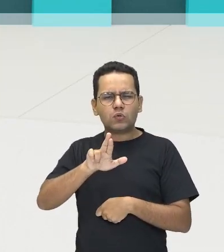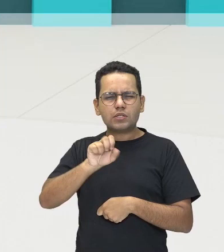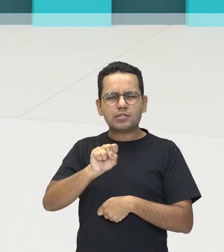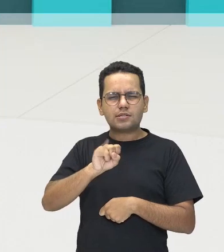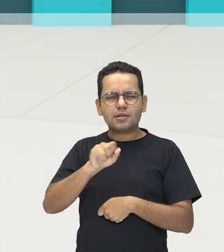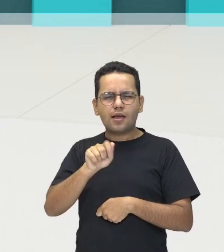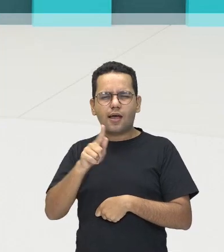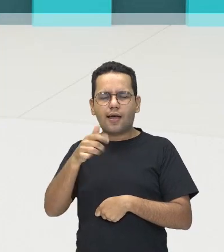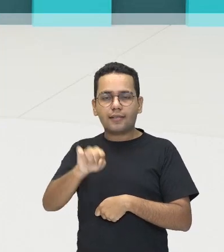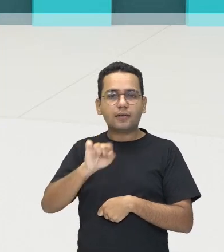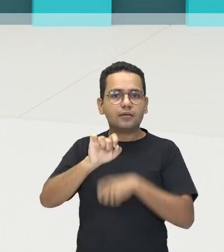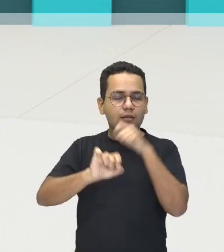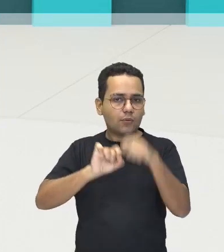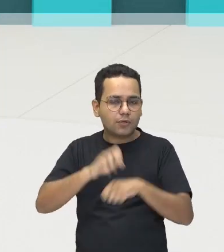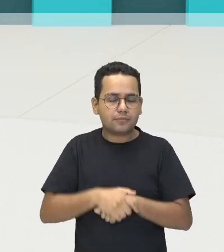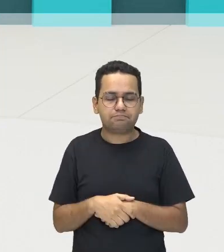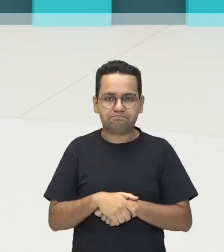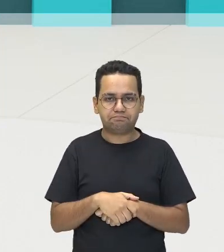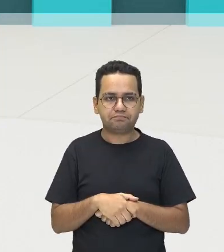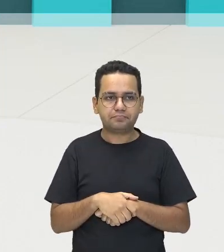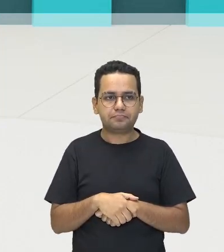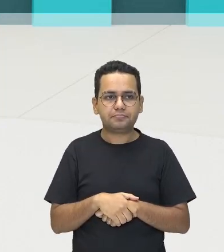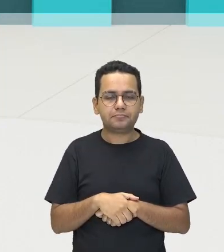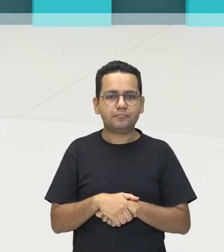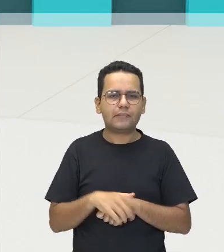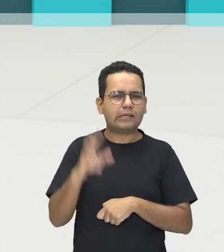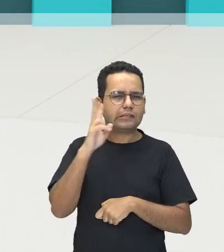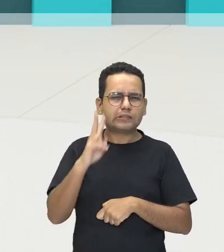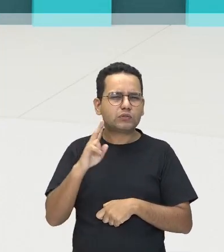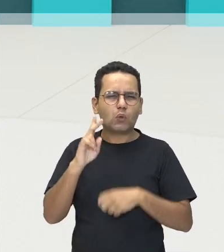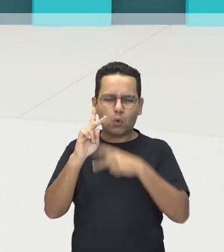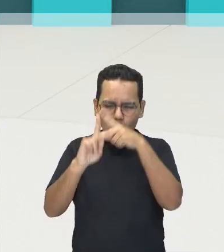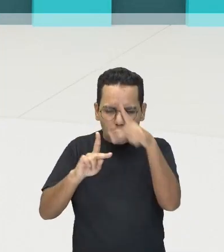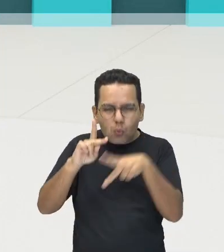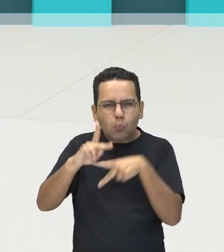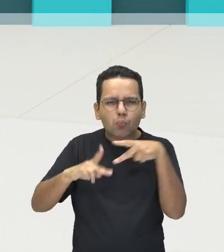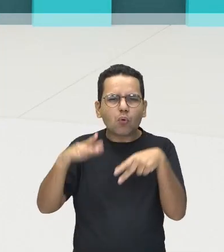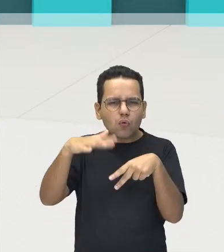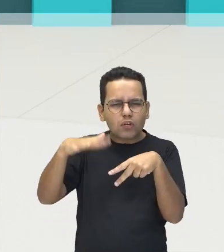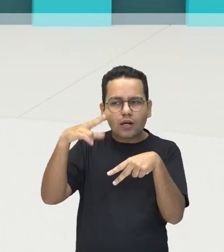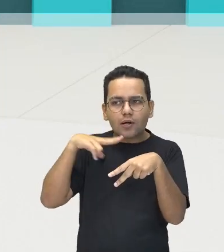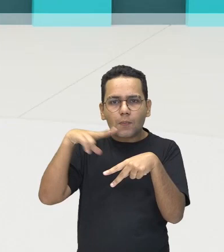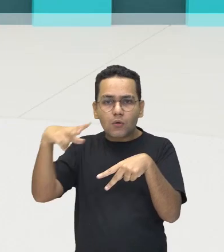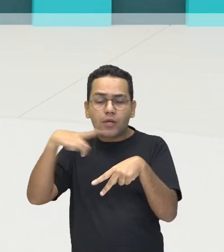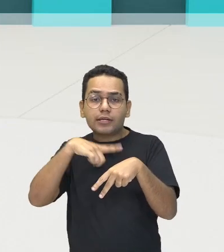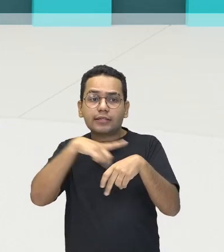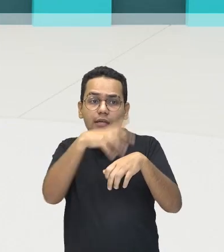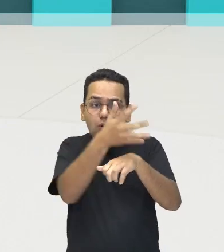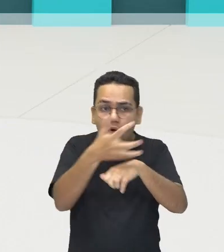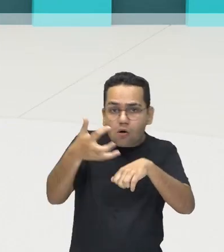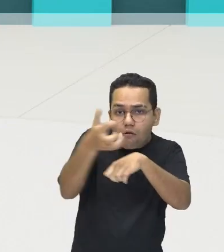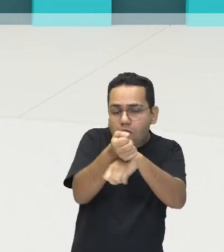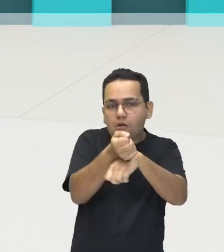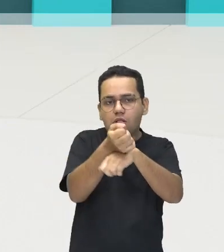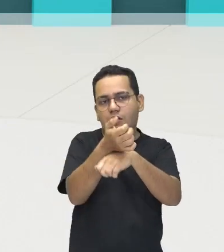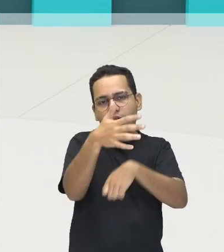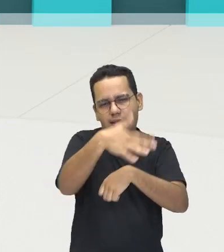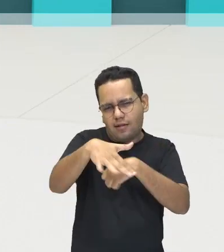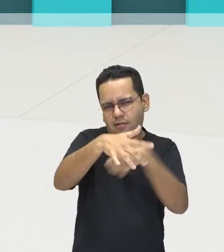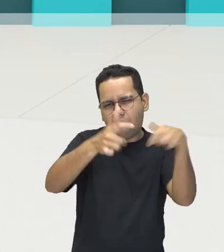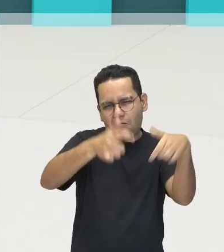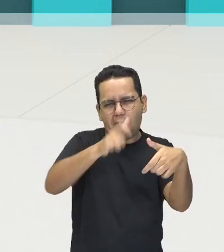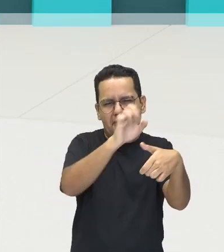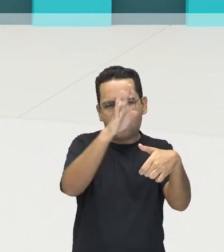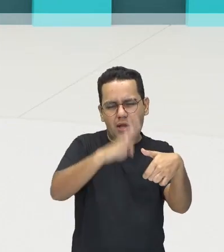povo português que conquistou colônias como o Brasil, não é? E como eles venceram grandes